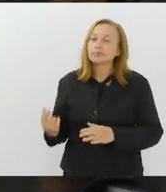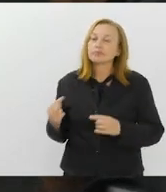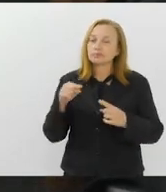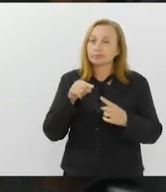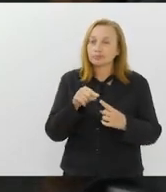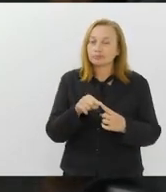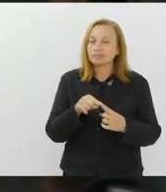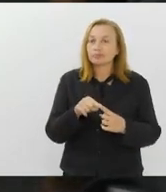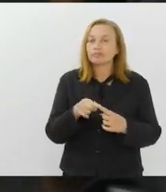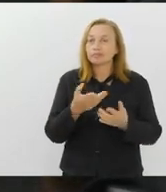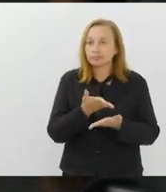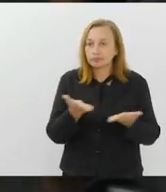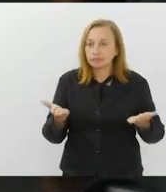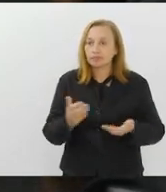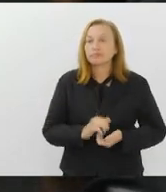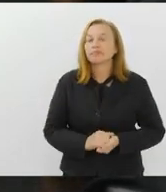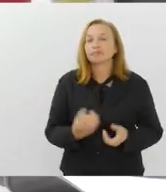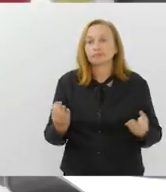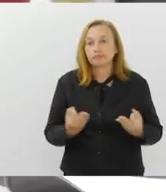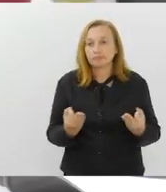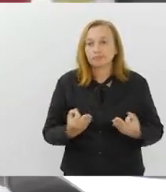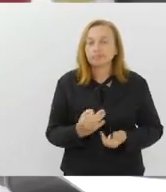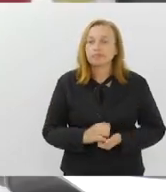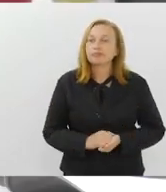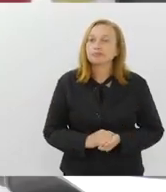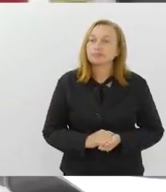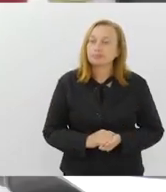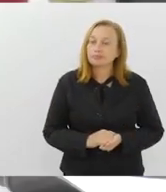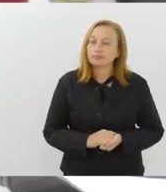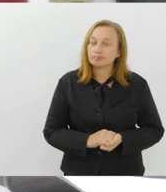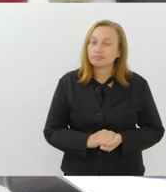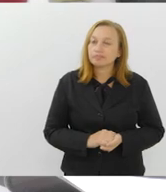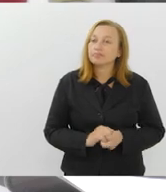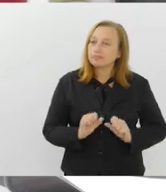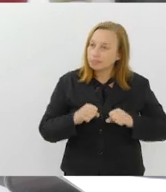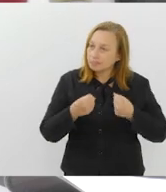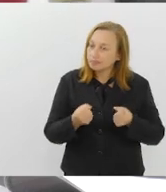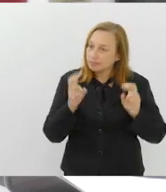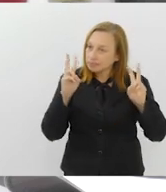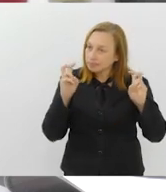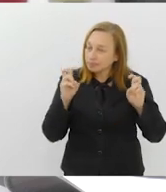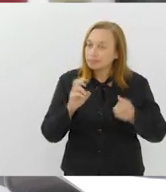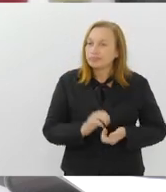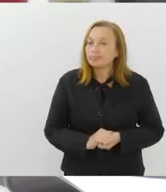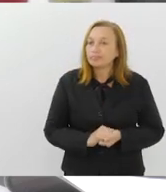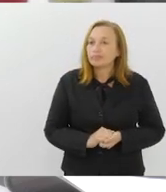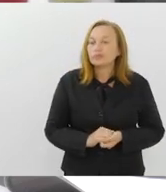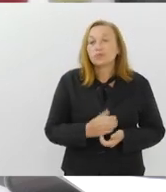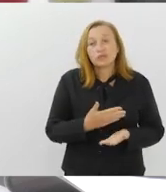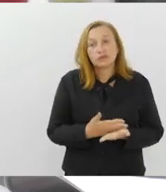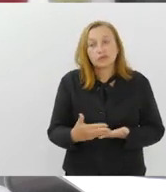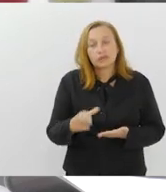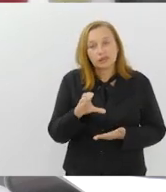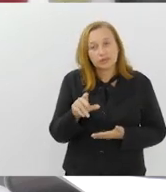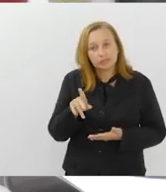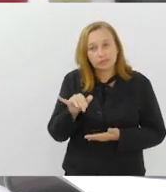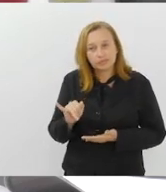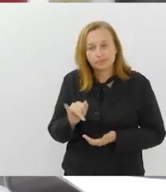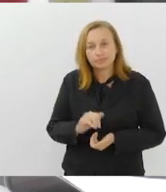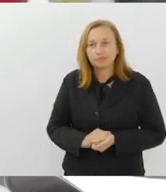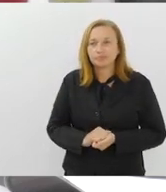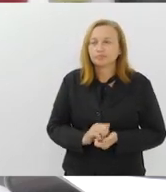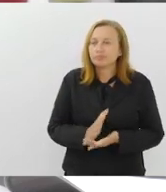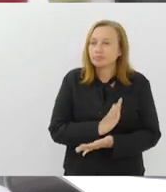os senhores. Perfeito. Me permite uma parte, então, eu só queria reforçar uma questão. No início da CPI,